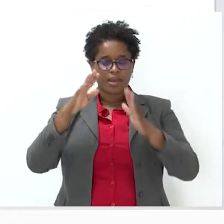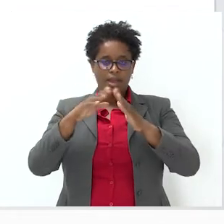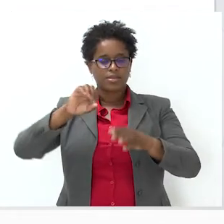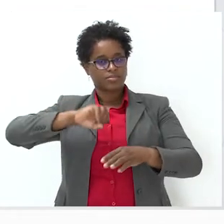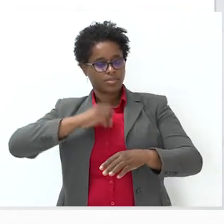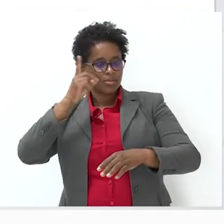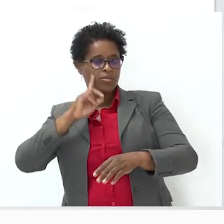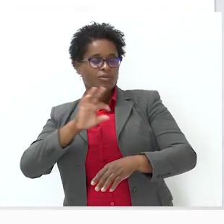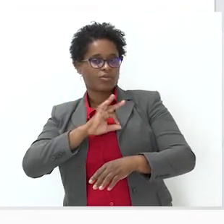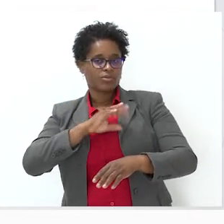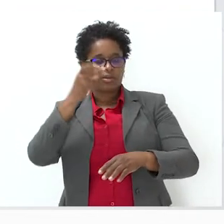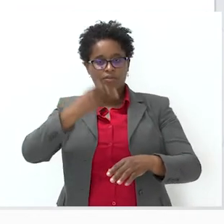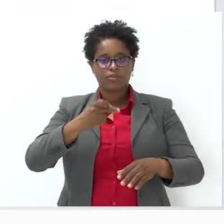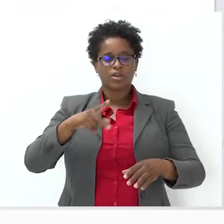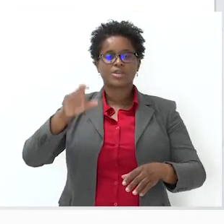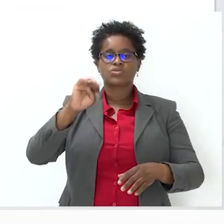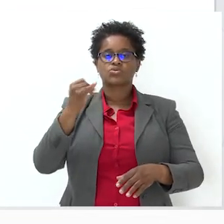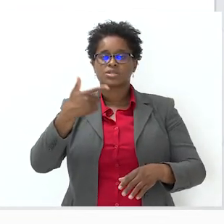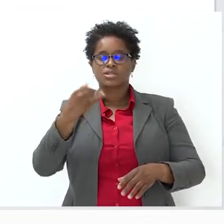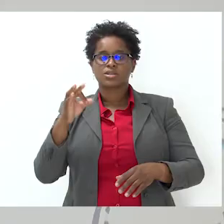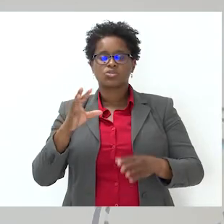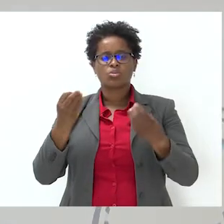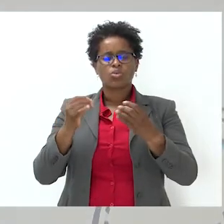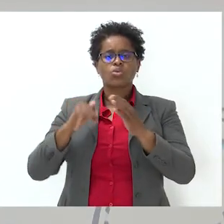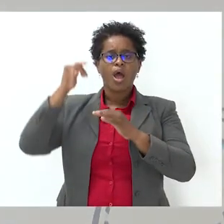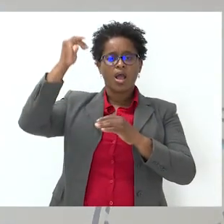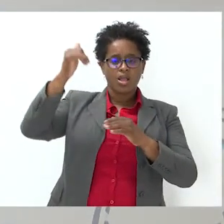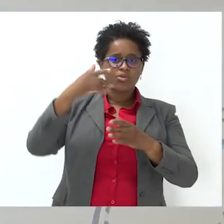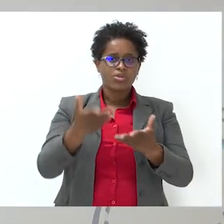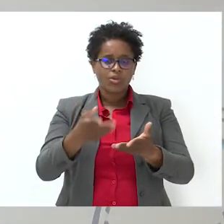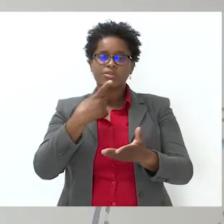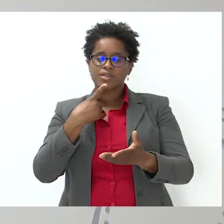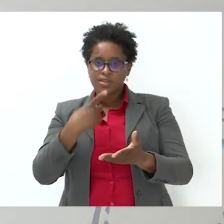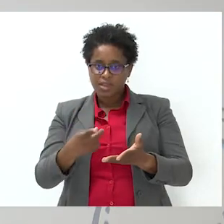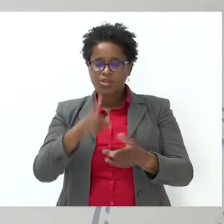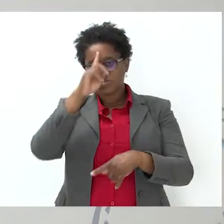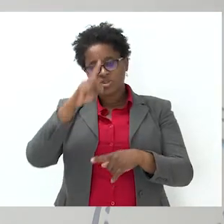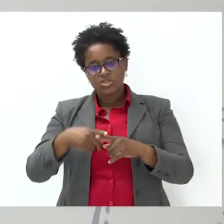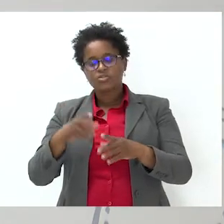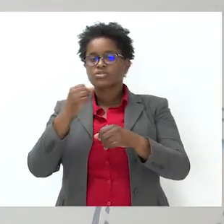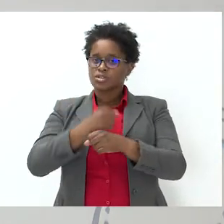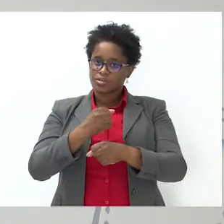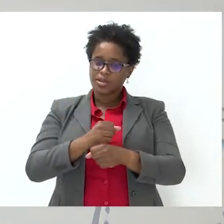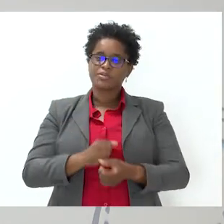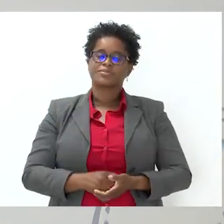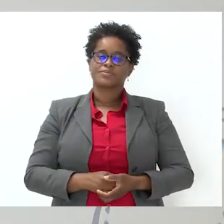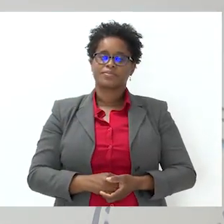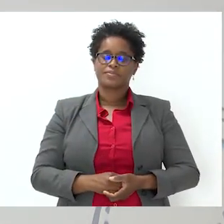fica sítio muito alto. Então perceberam o objetivo do